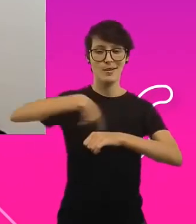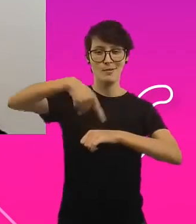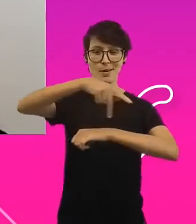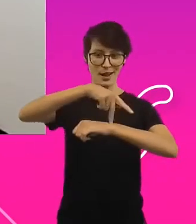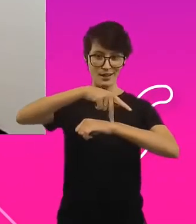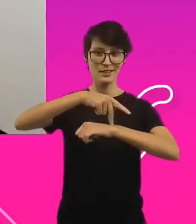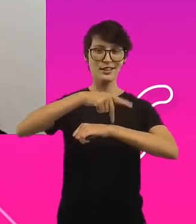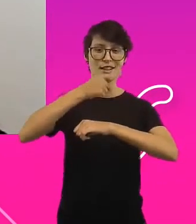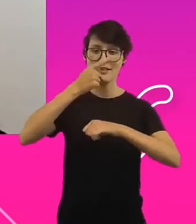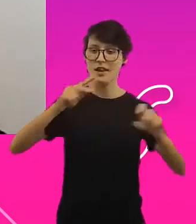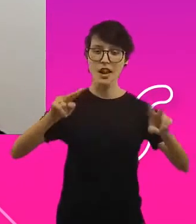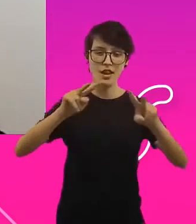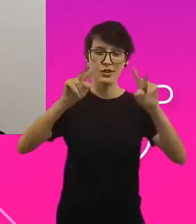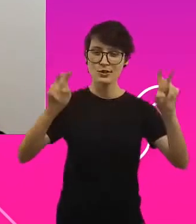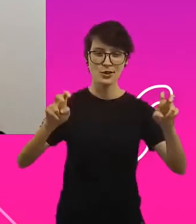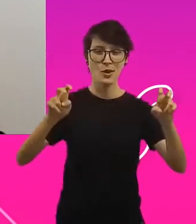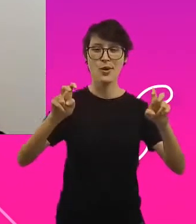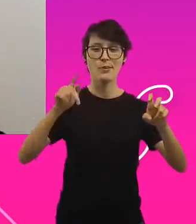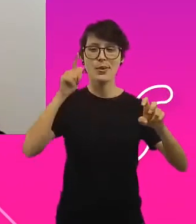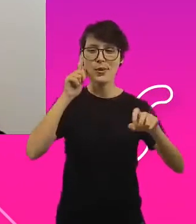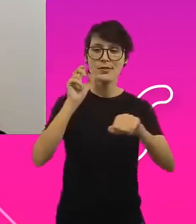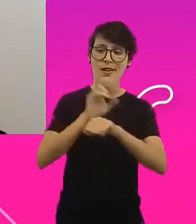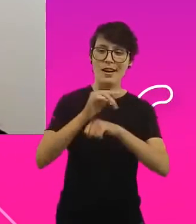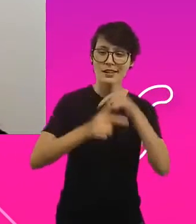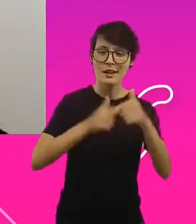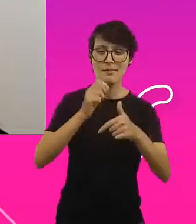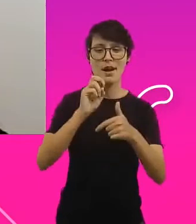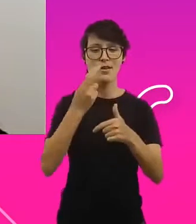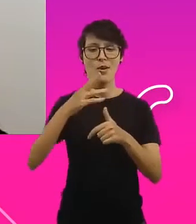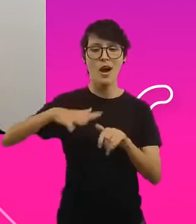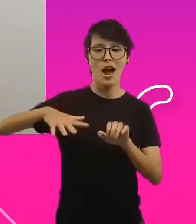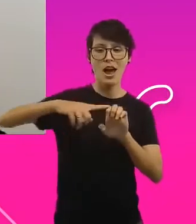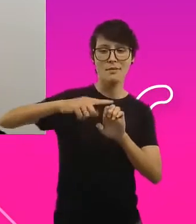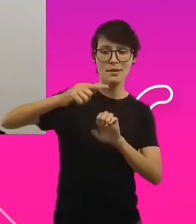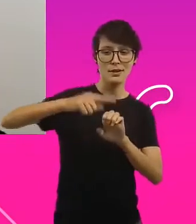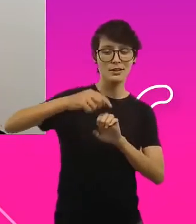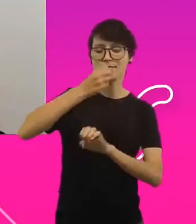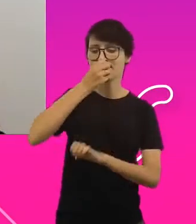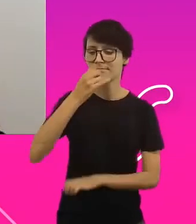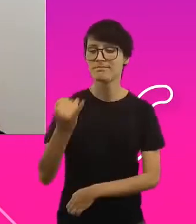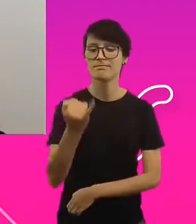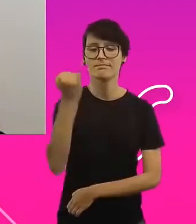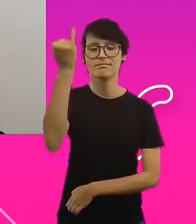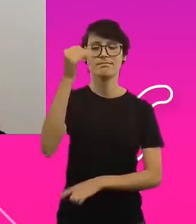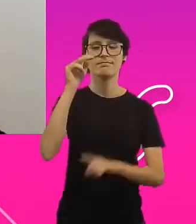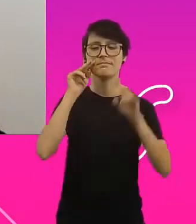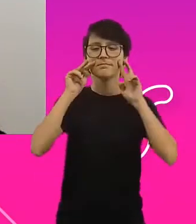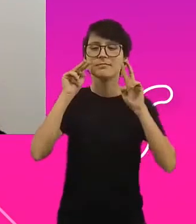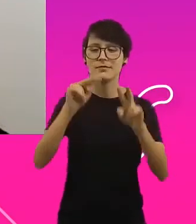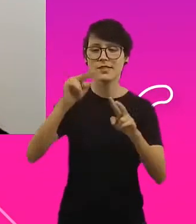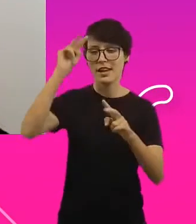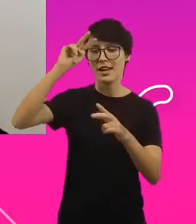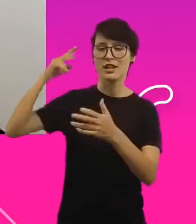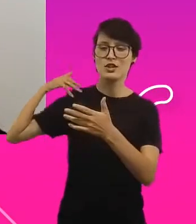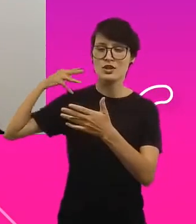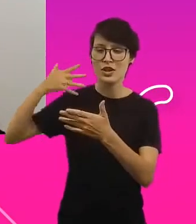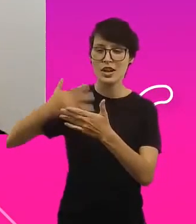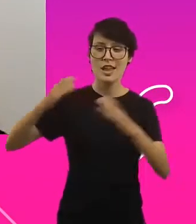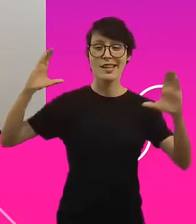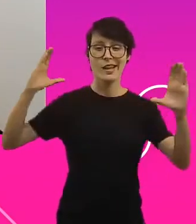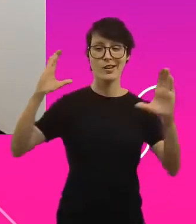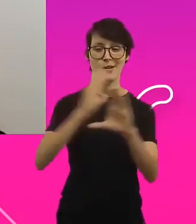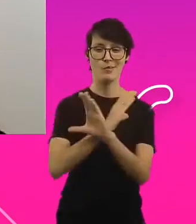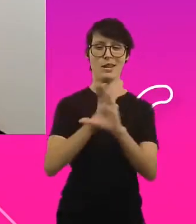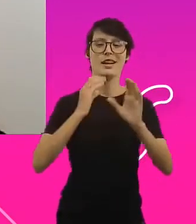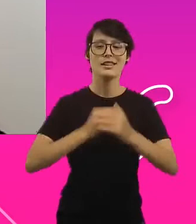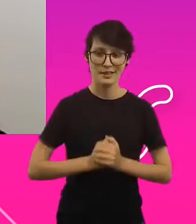fala de empregabilidade ou de empreendedorismo, é muito importante olhar para a jornada completa. Então, se a gente fala de empregabilidade, a gente